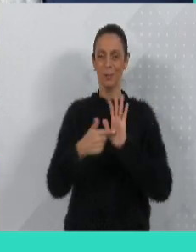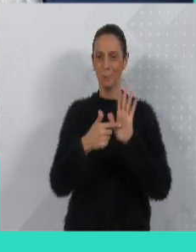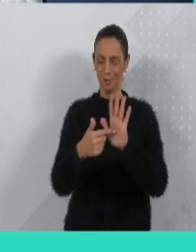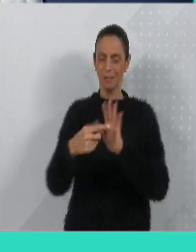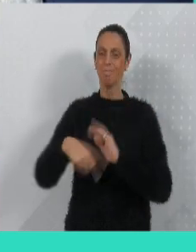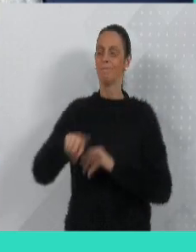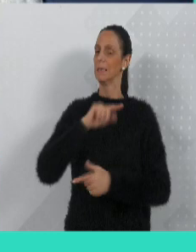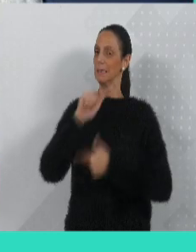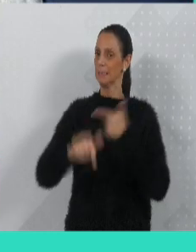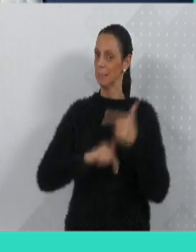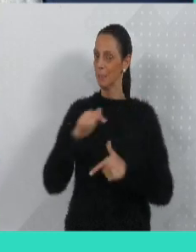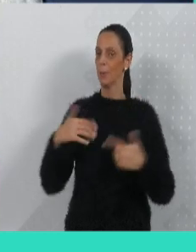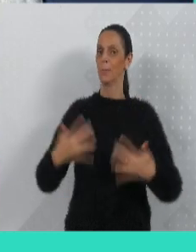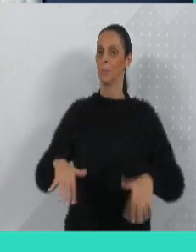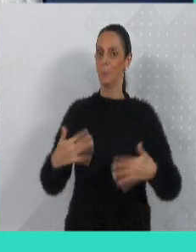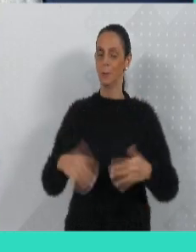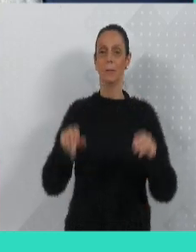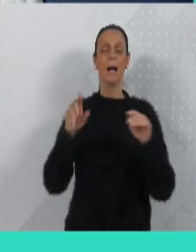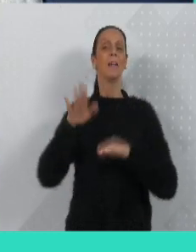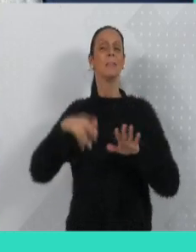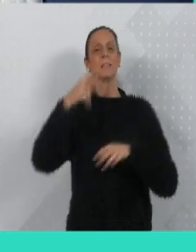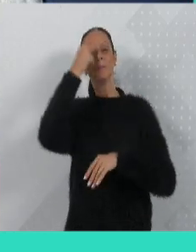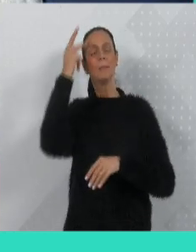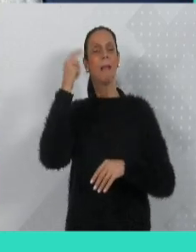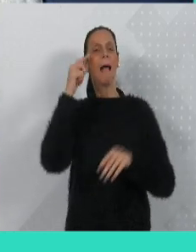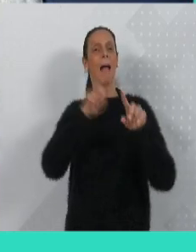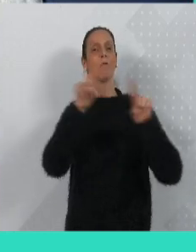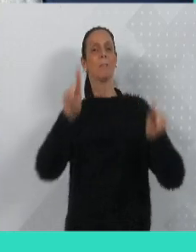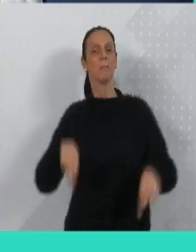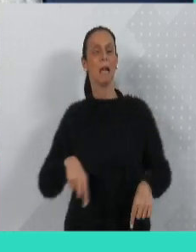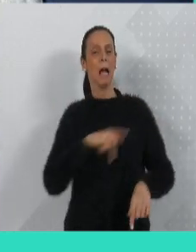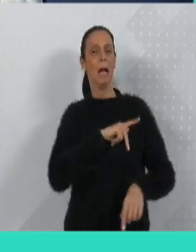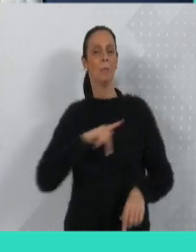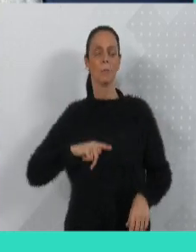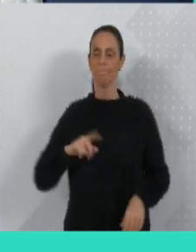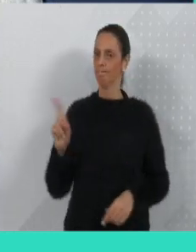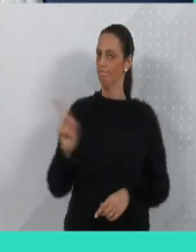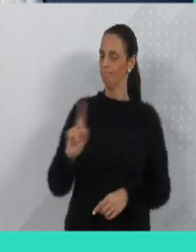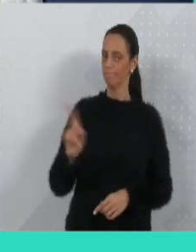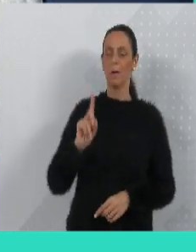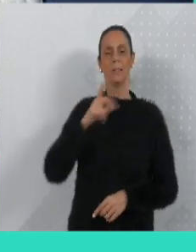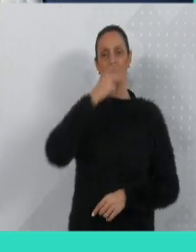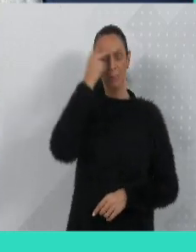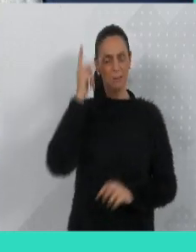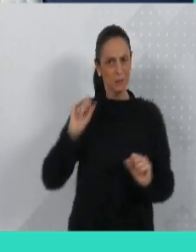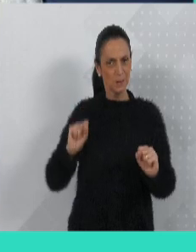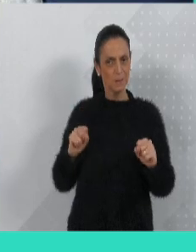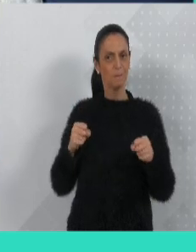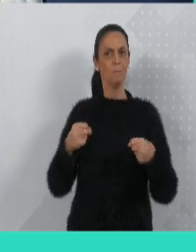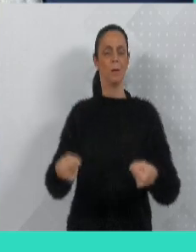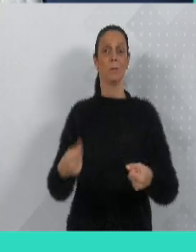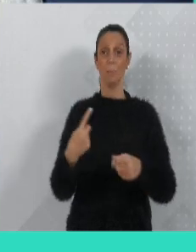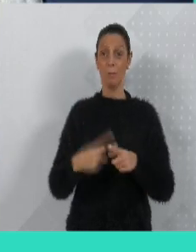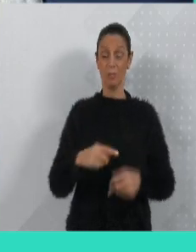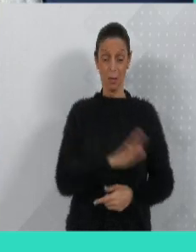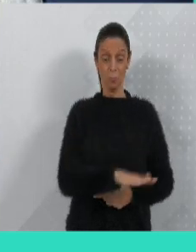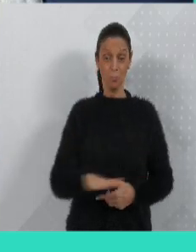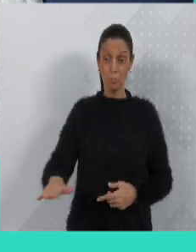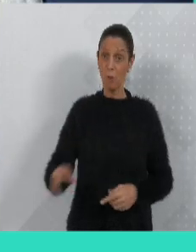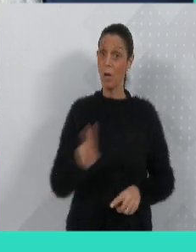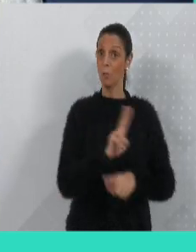porque são funcionário público São que nada tá o que eles fazem ali ao sangue porque lid com crianças pequenas